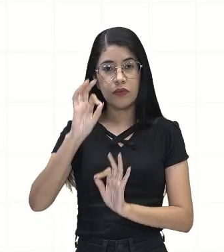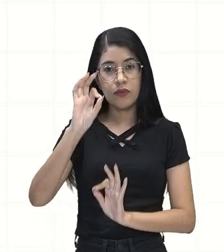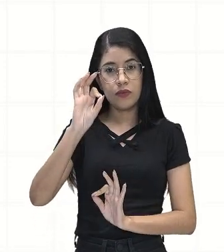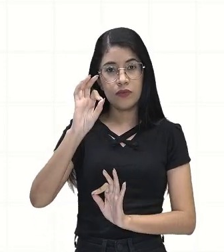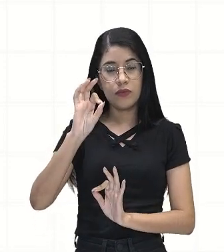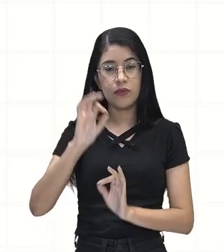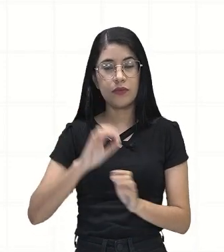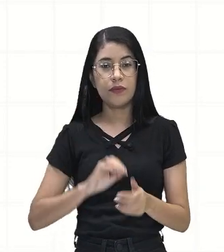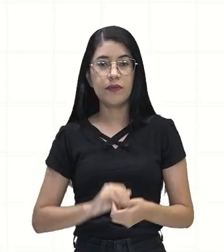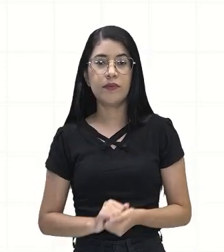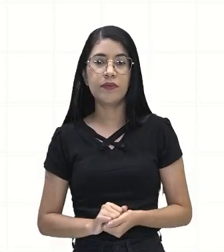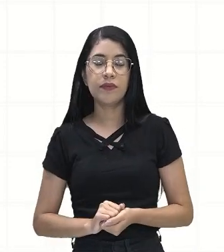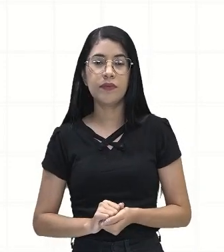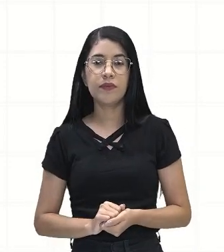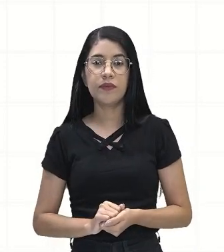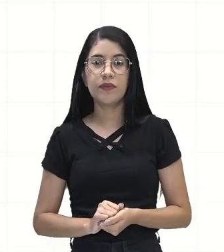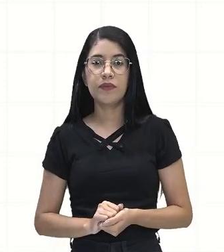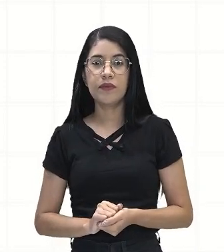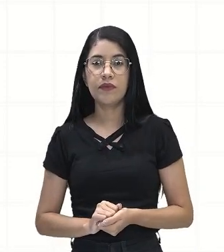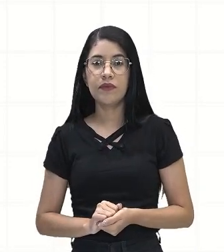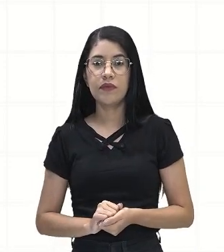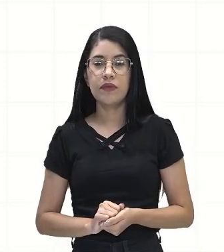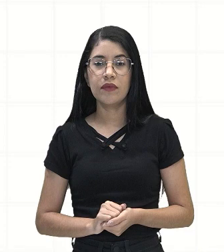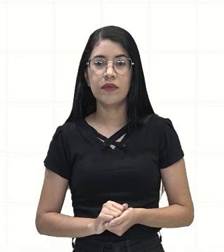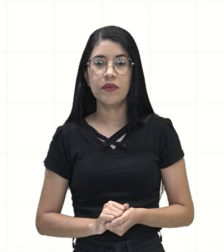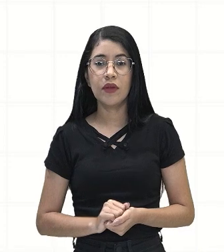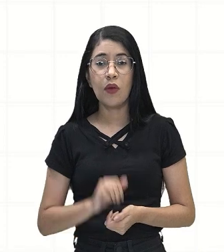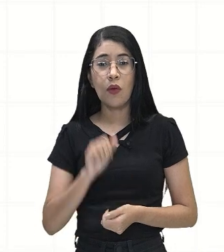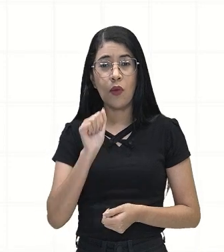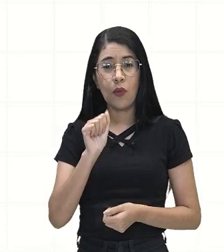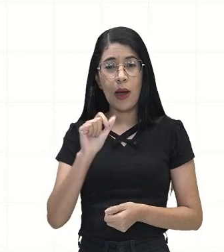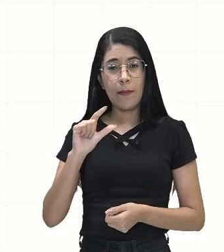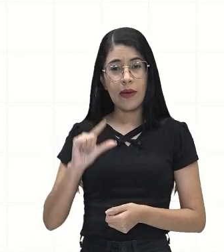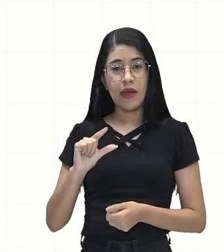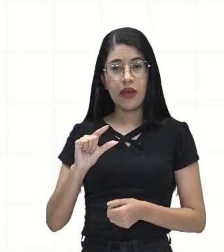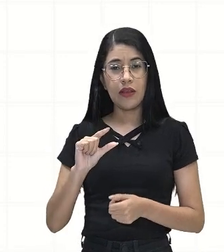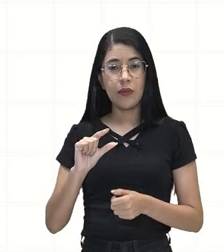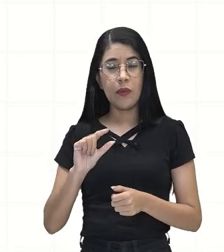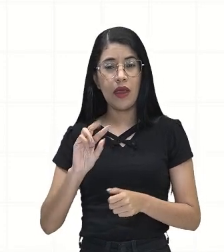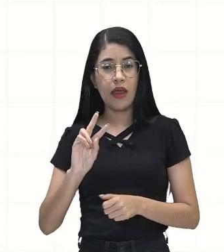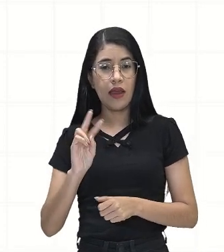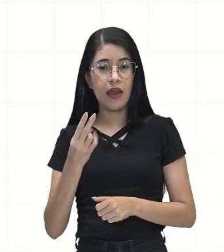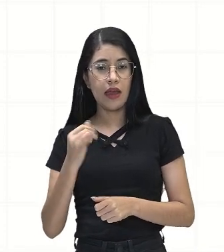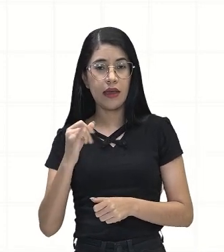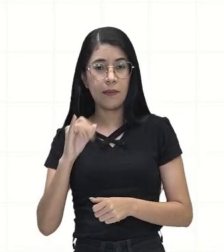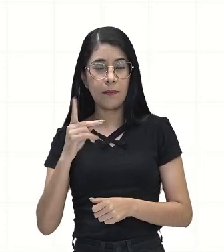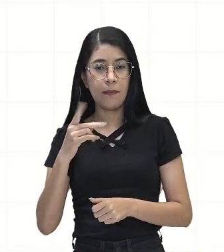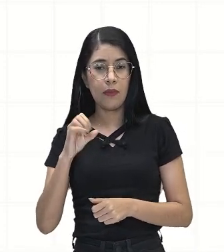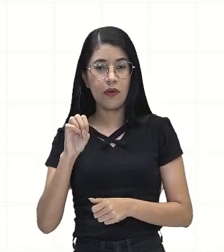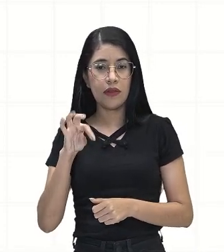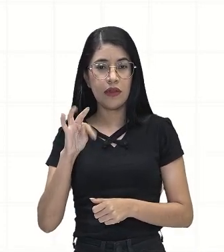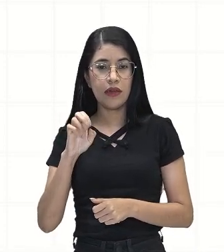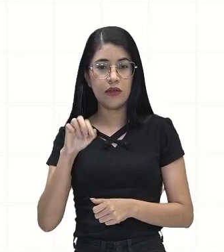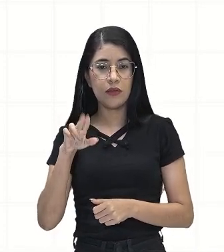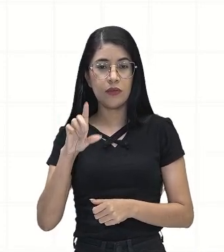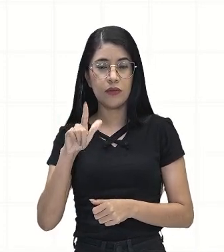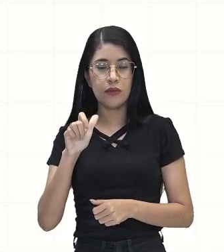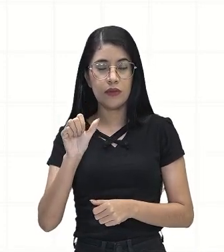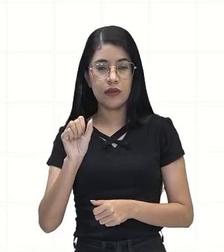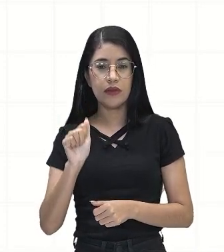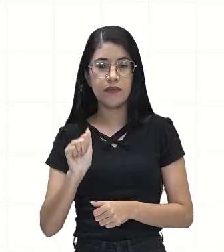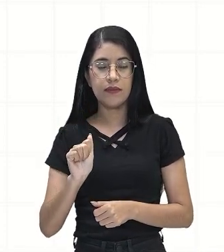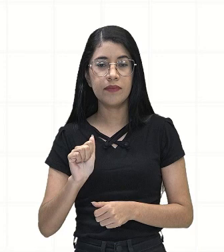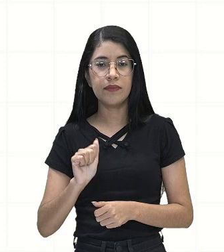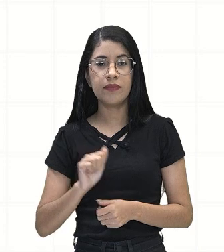bom? O A, ele é a nossa hipotenusa, como a gente já falou, a hipotenusa, ela fica